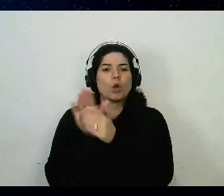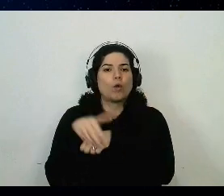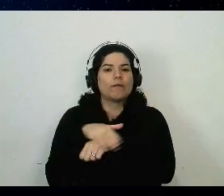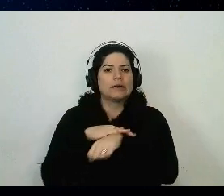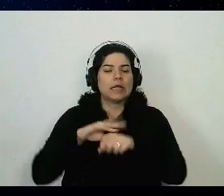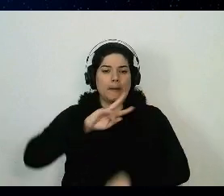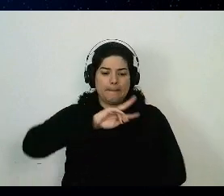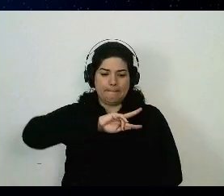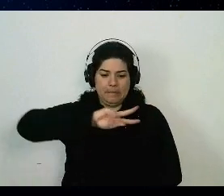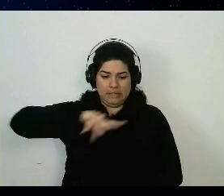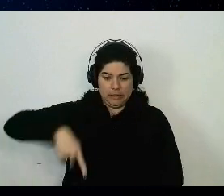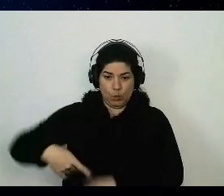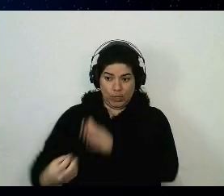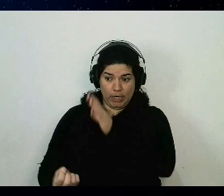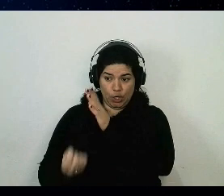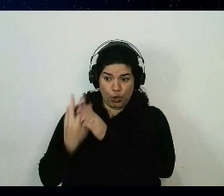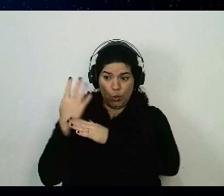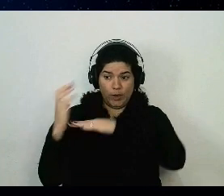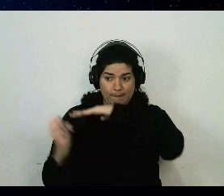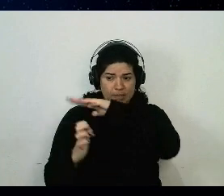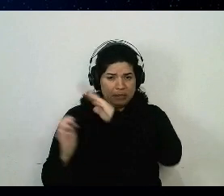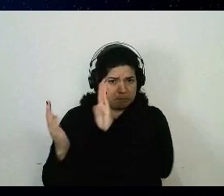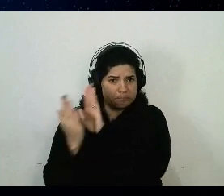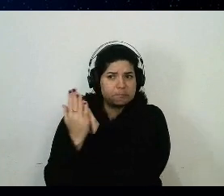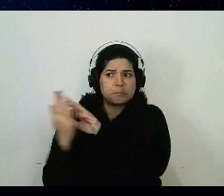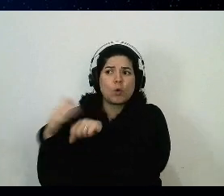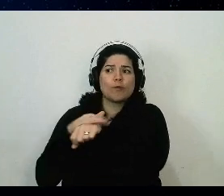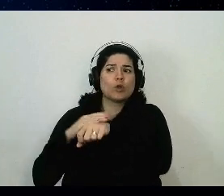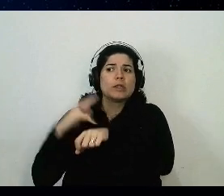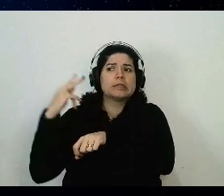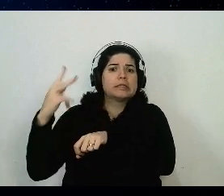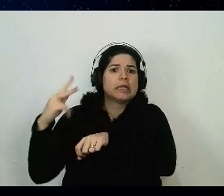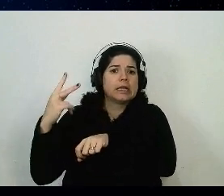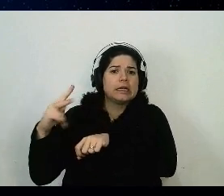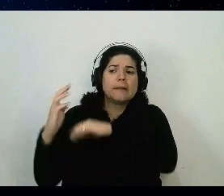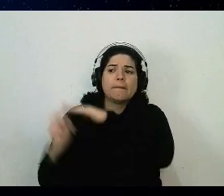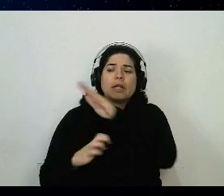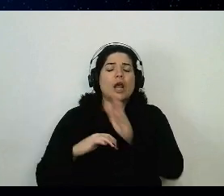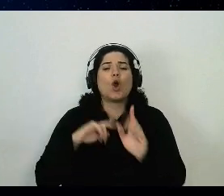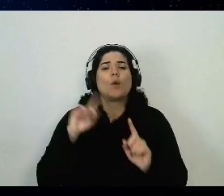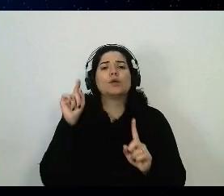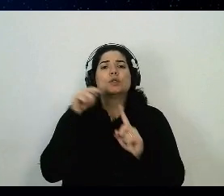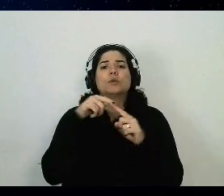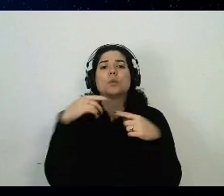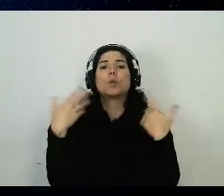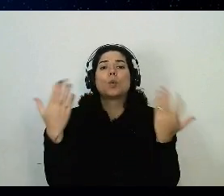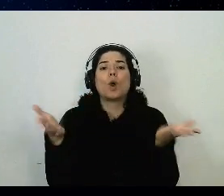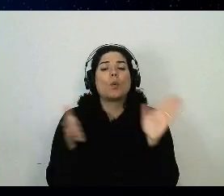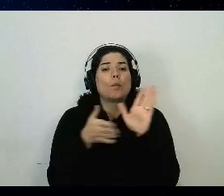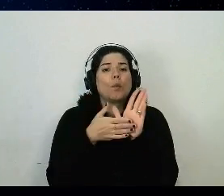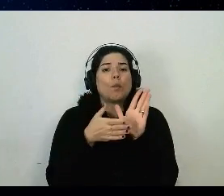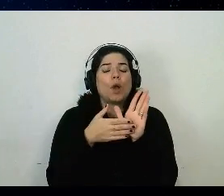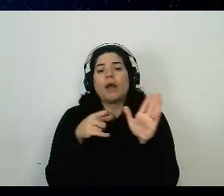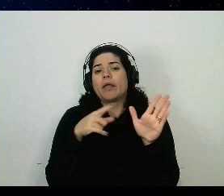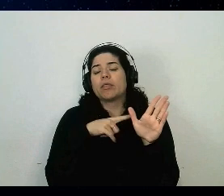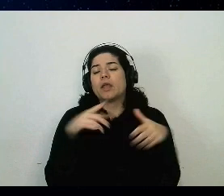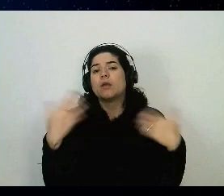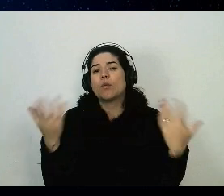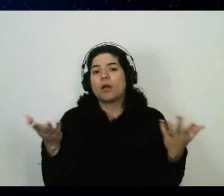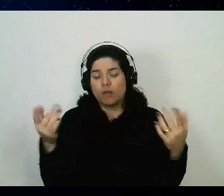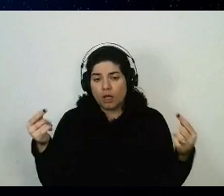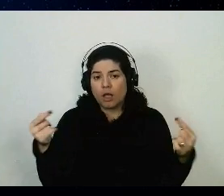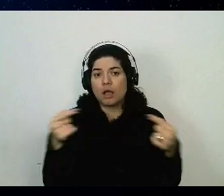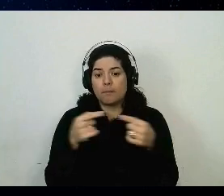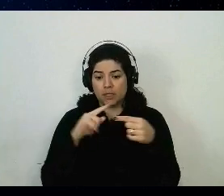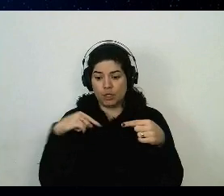fundou realmente a empresa? Qual que é o propósito da empresa que vocês estão hoje em relação à experiência do cliente, em relação a nós,